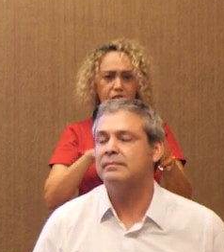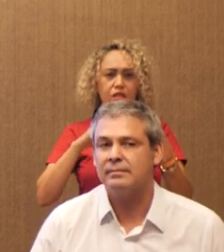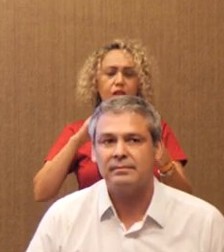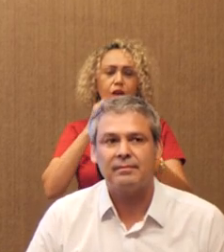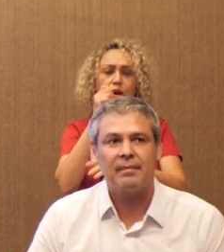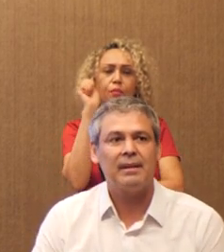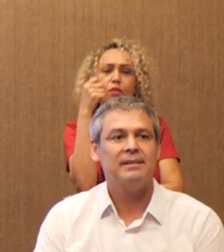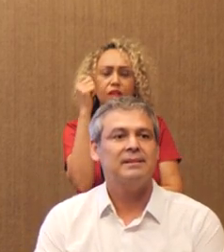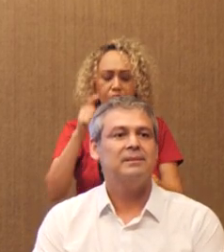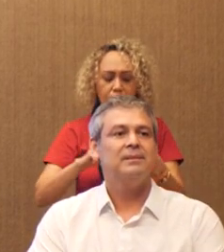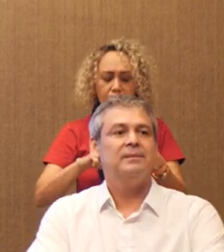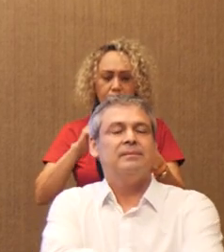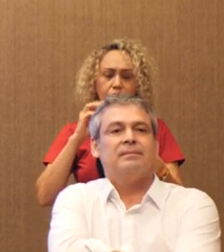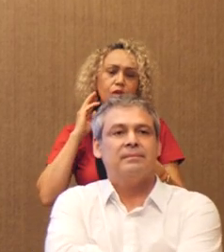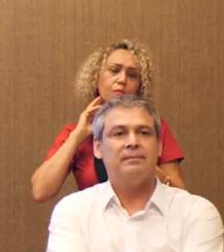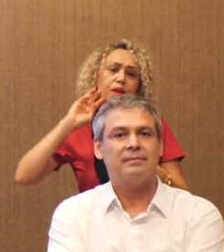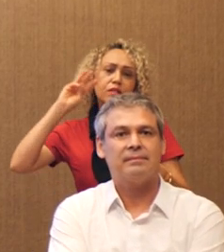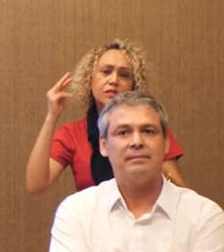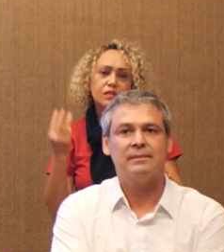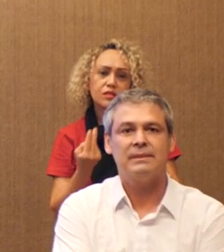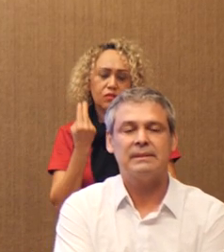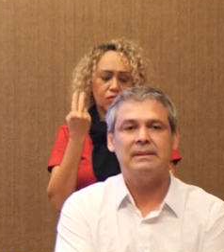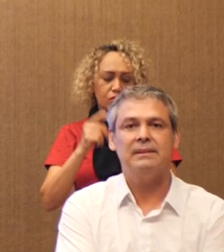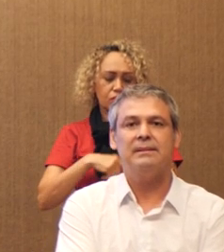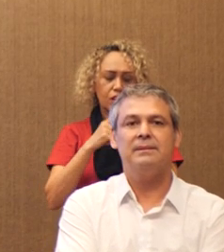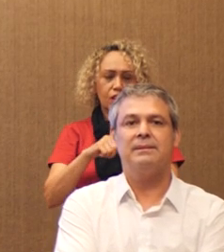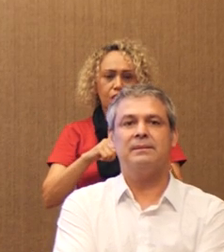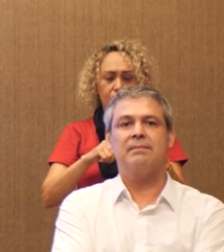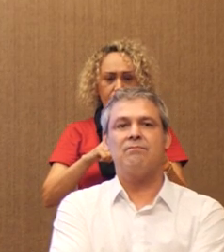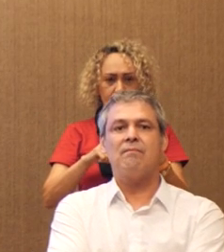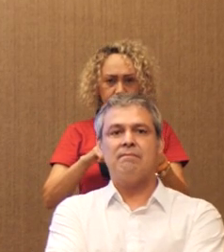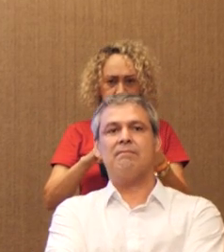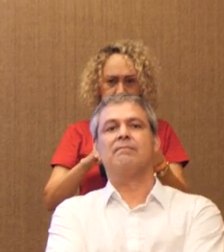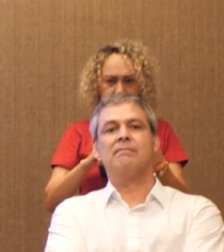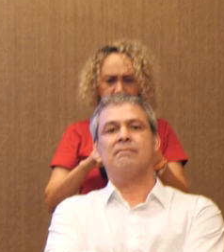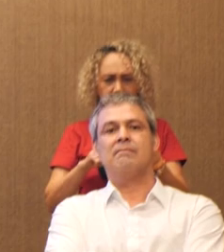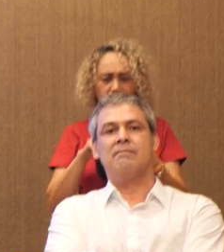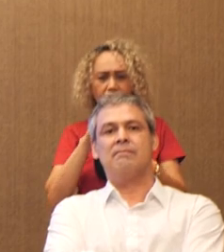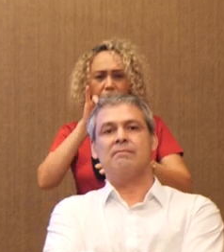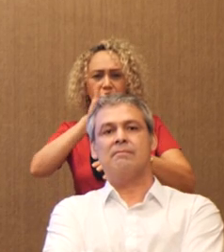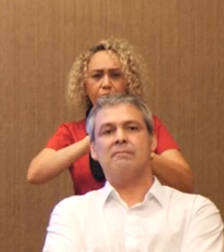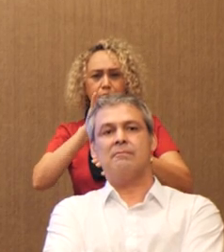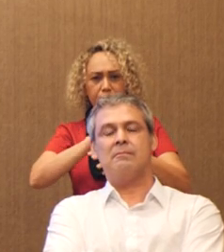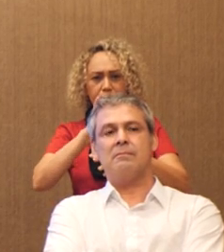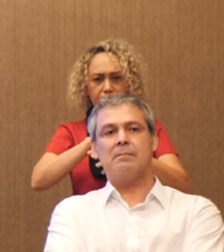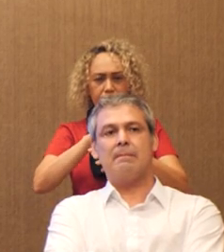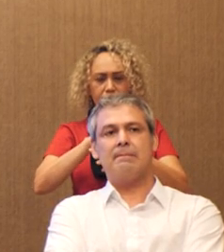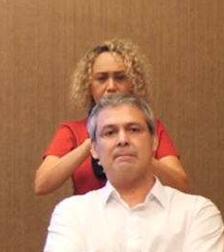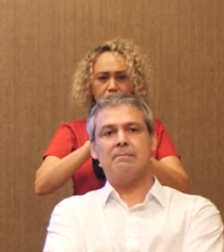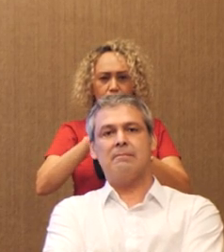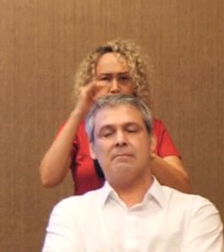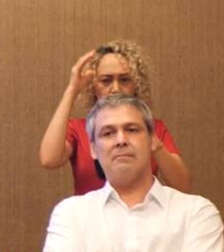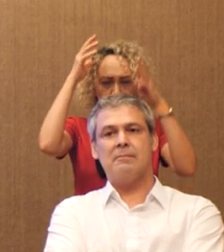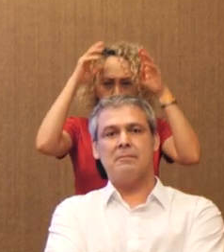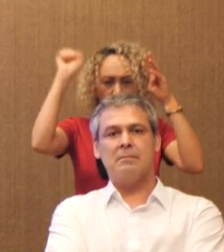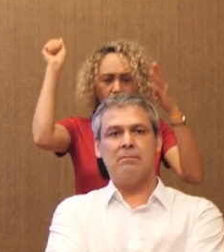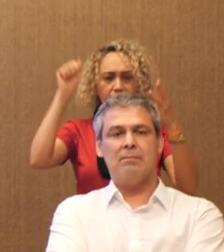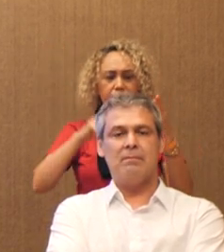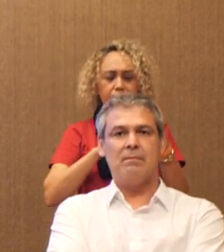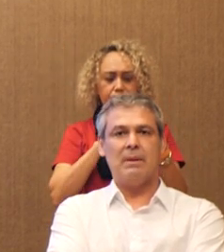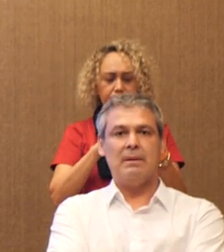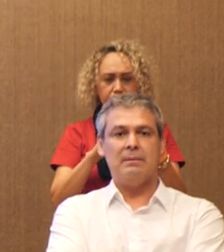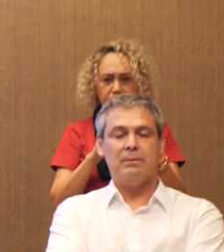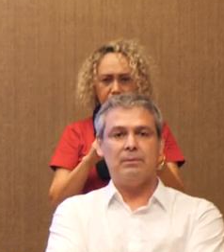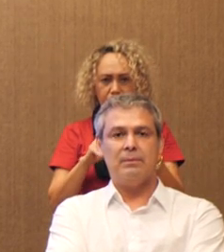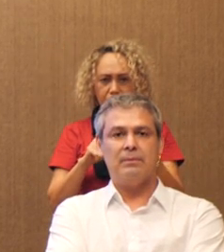Branco e várias prefeituras. Em 96, dobramos o número de prefeituras, chegamos a